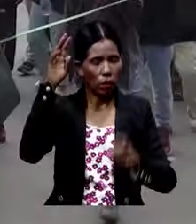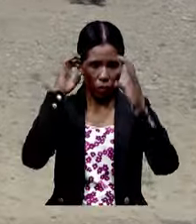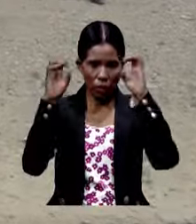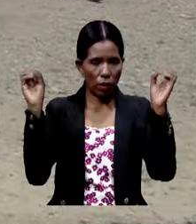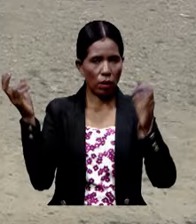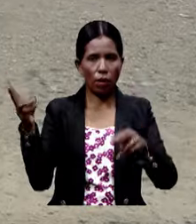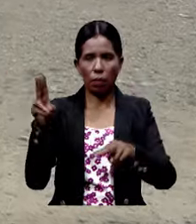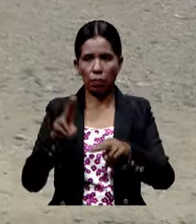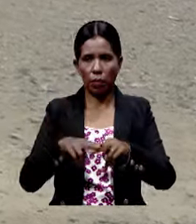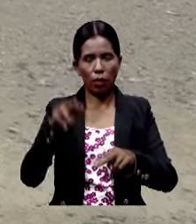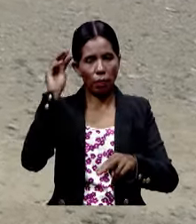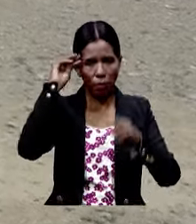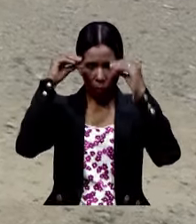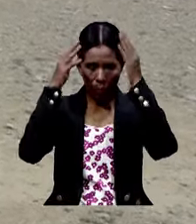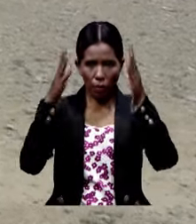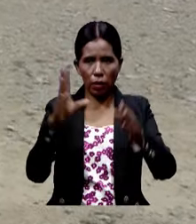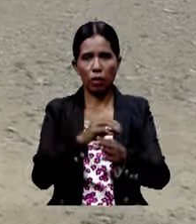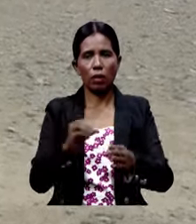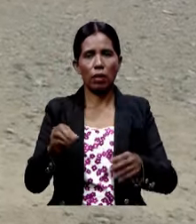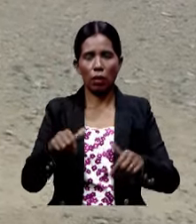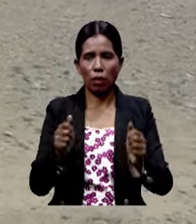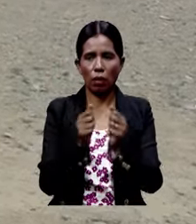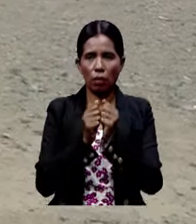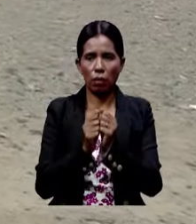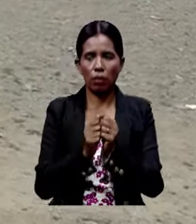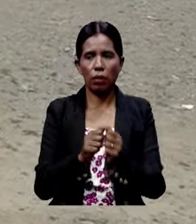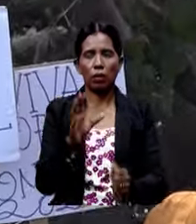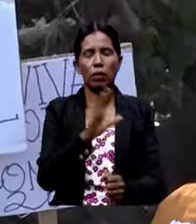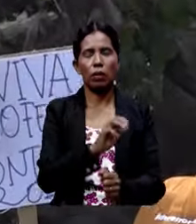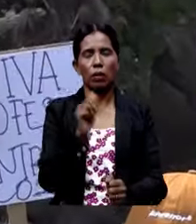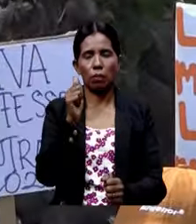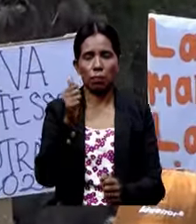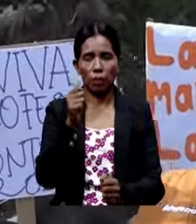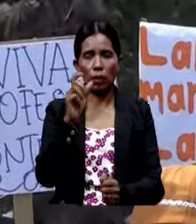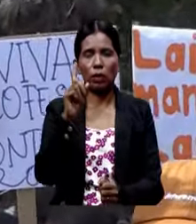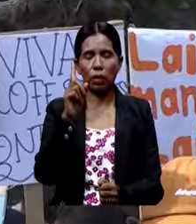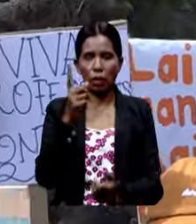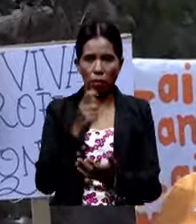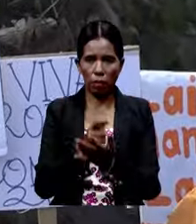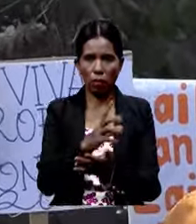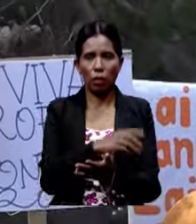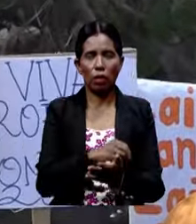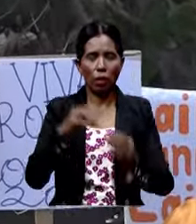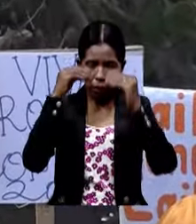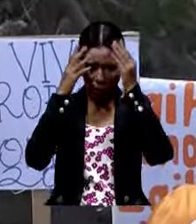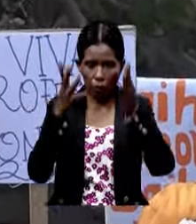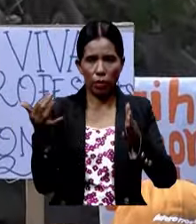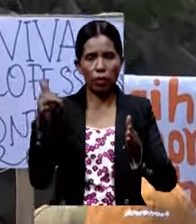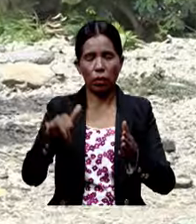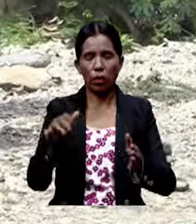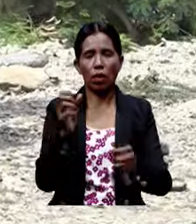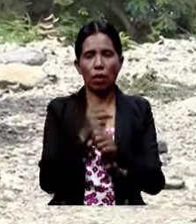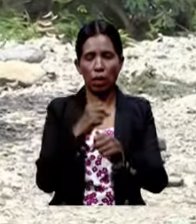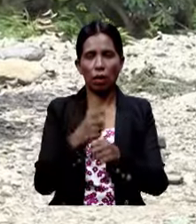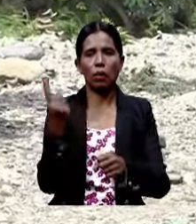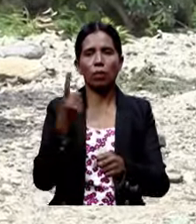estende professor contratado e a território nacional a motu krihun ida resen. Antes halo manifestação, professor sirane halo bebeik